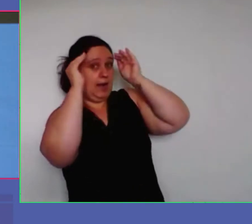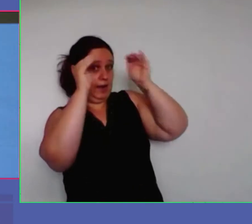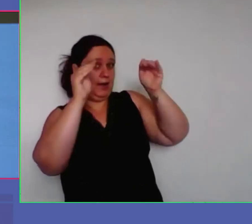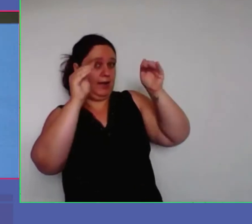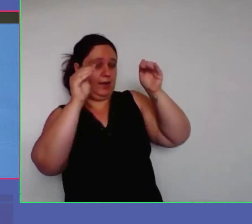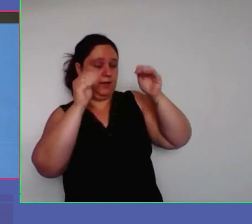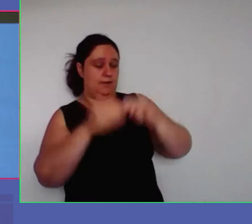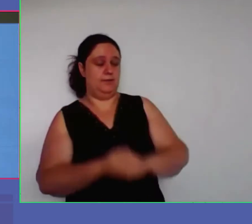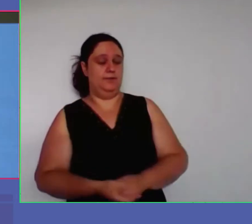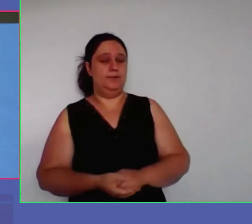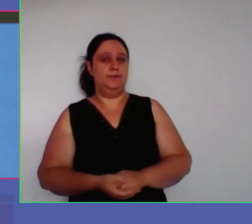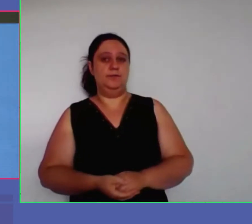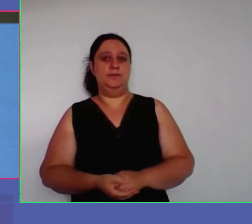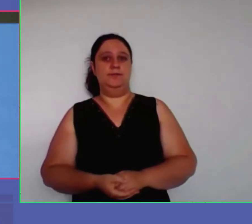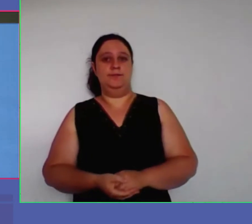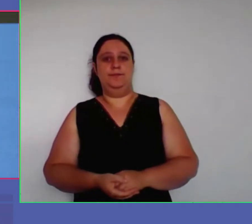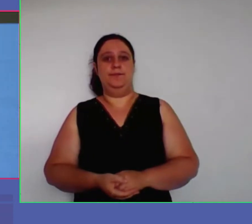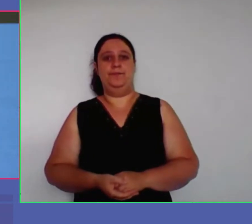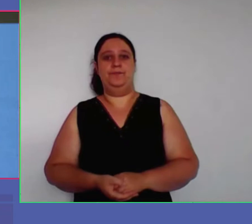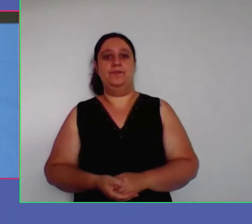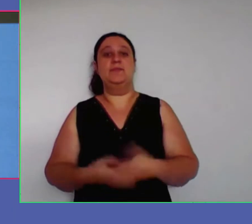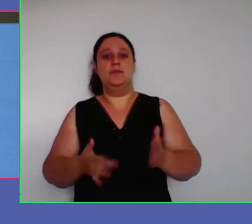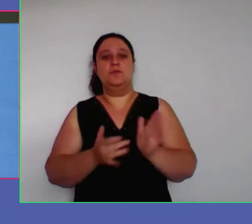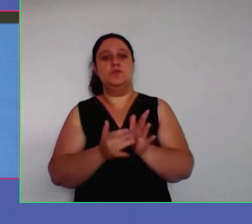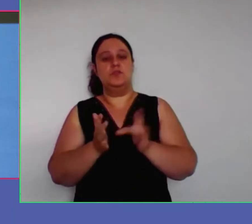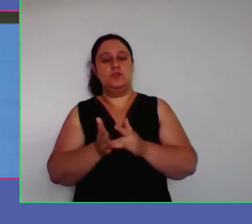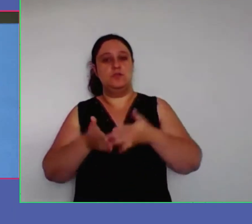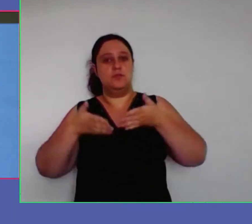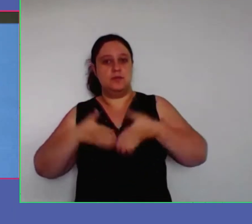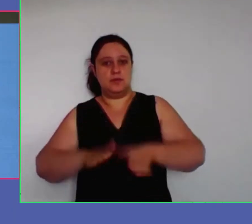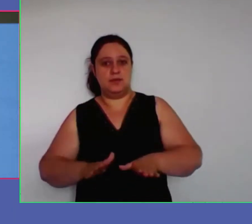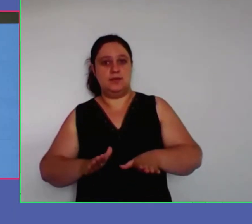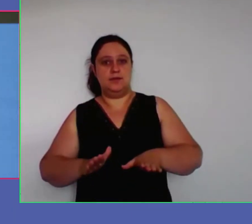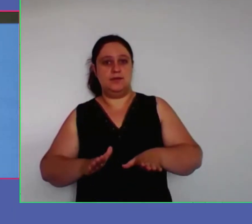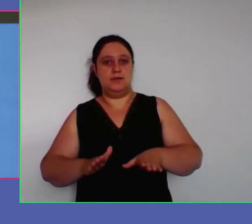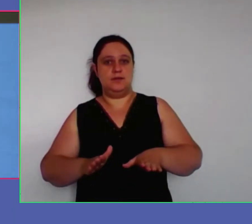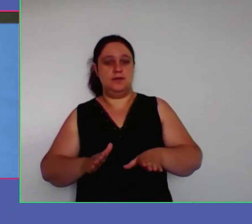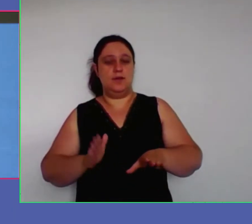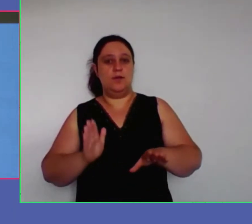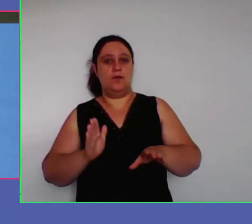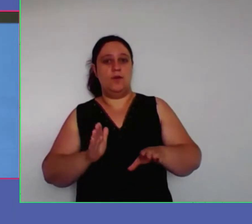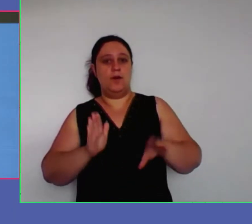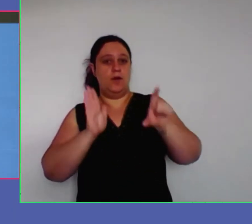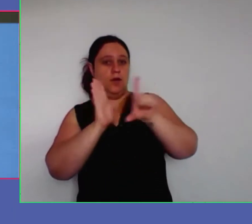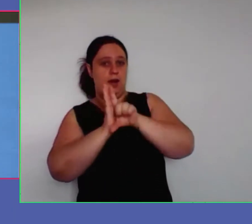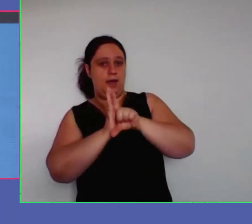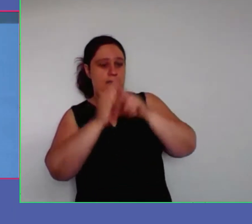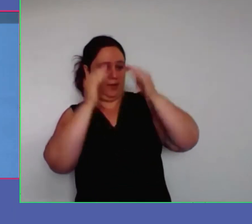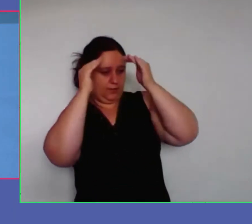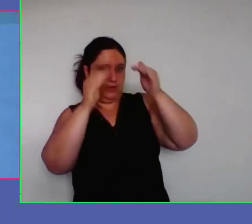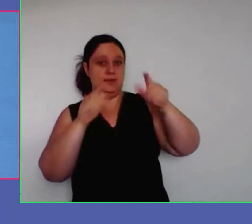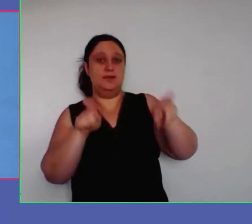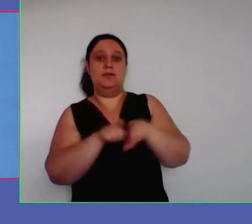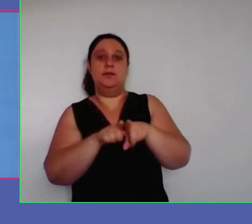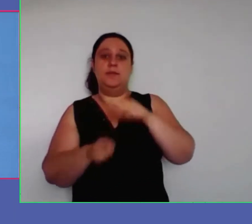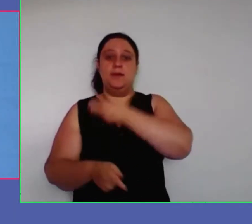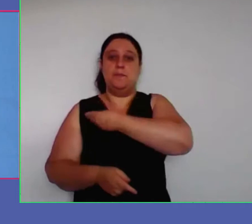ele nasceu de uma mulher, Maria. Mateus capítulo 1, versículo